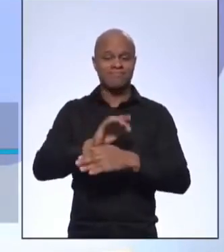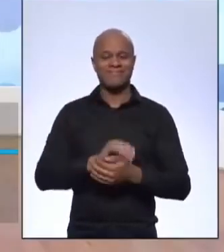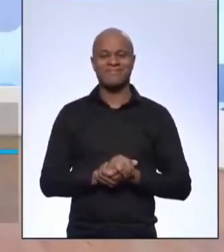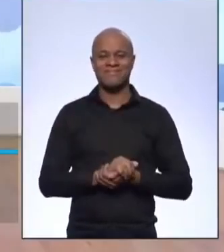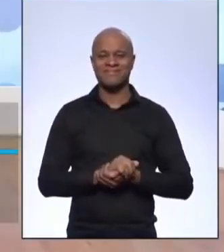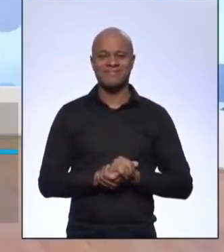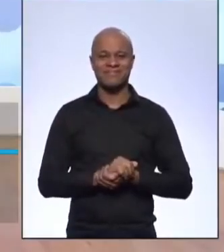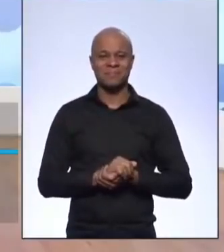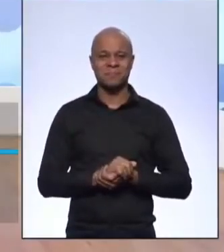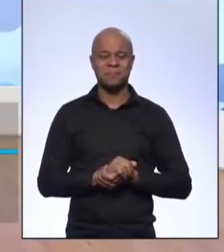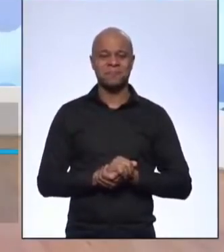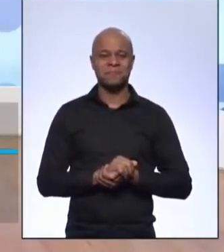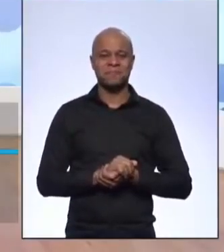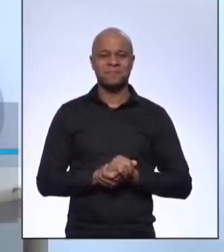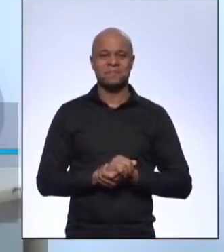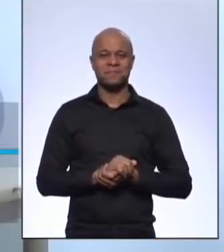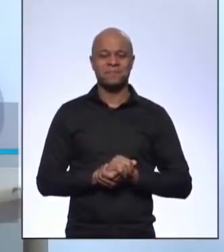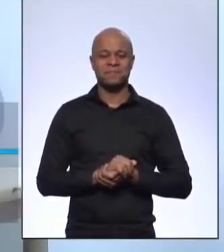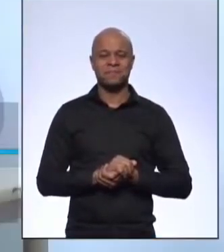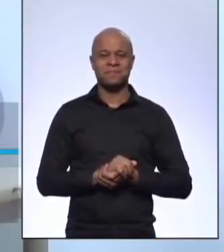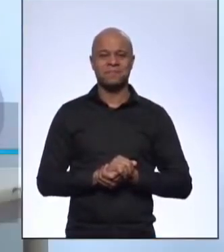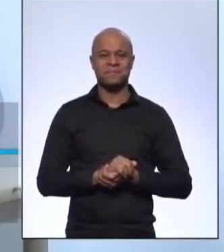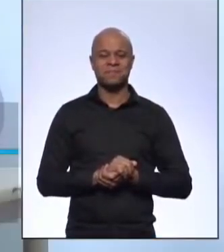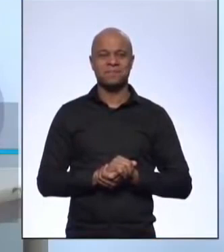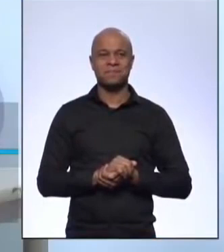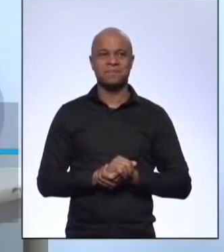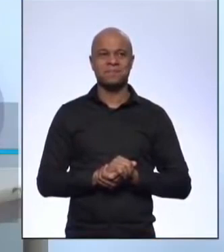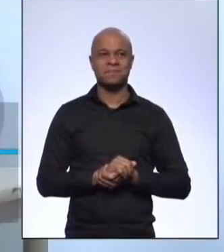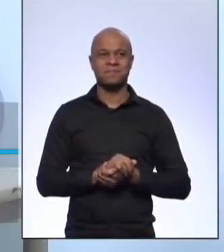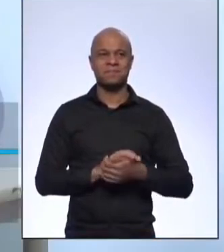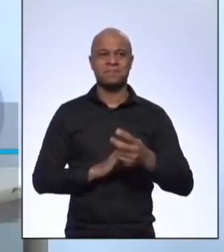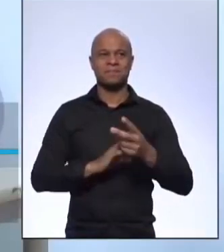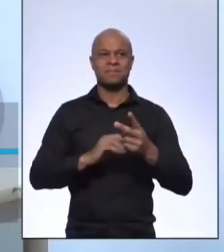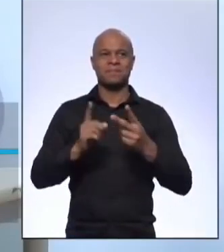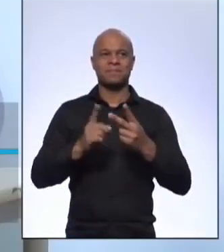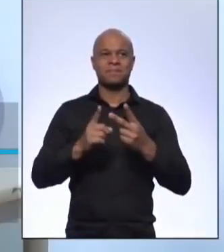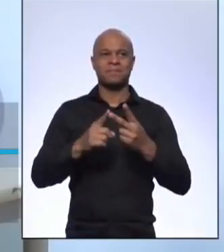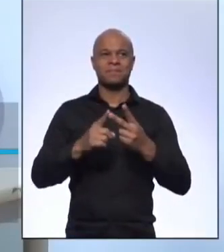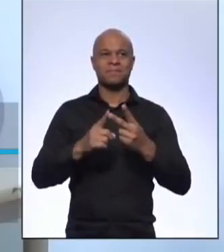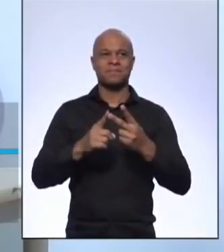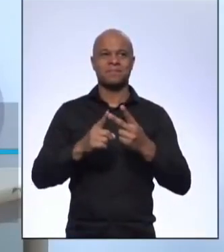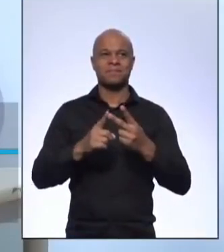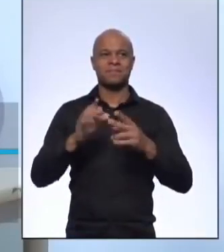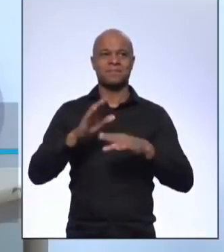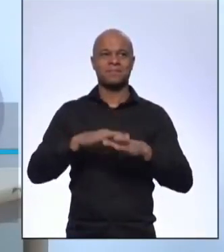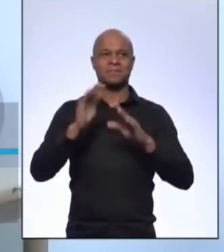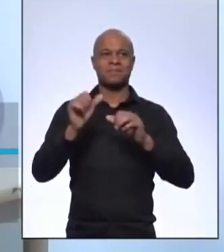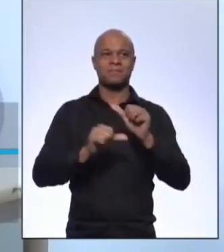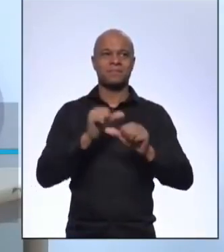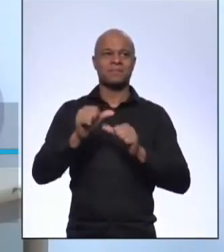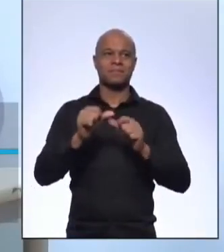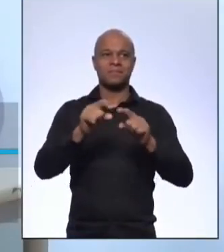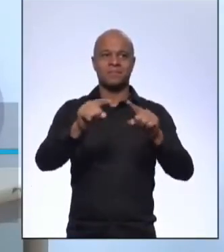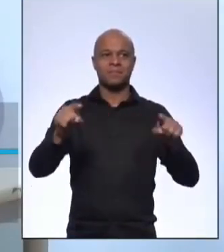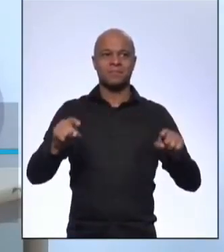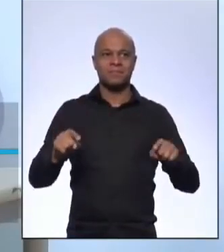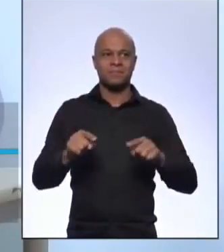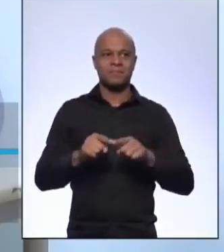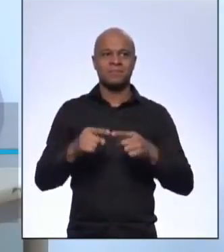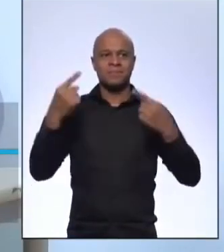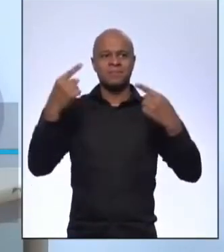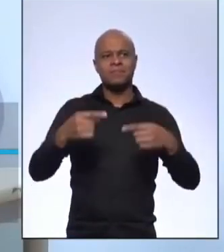obrigada. Para a segunda questão, qual a possível transformação territorial está em discussão? Muitos